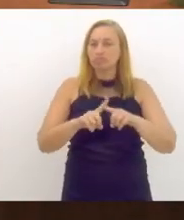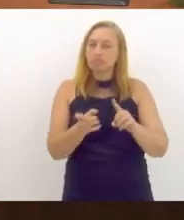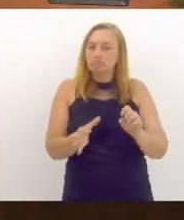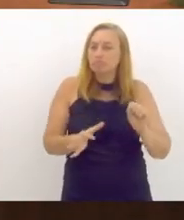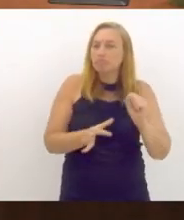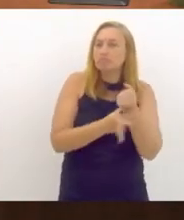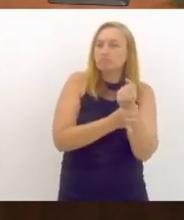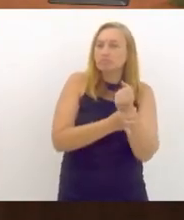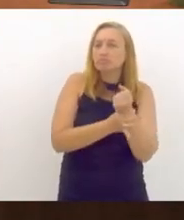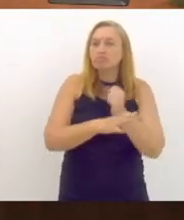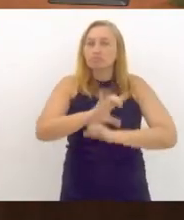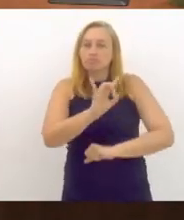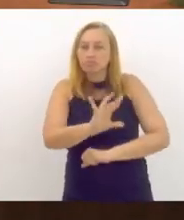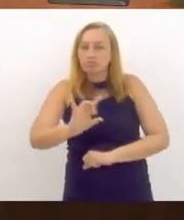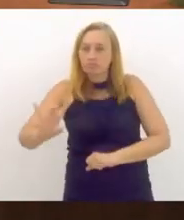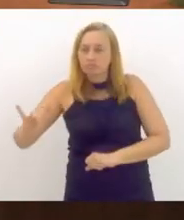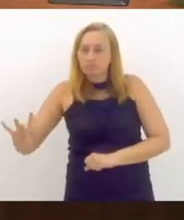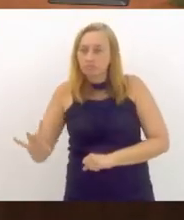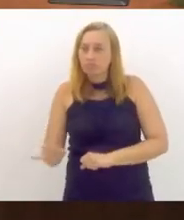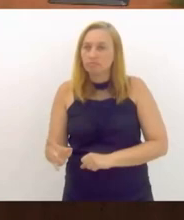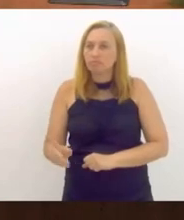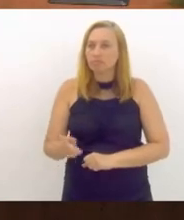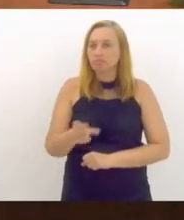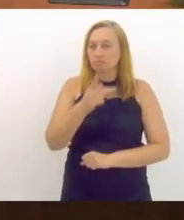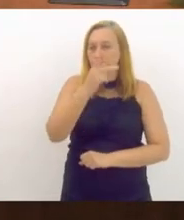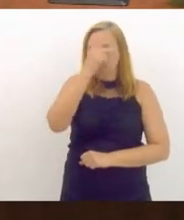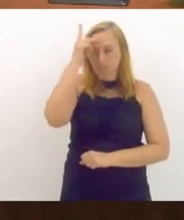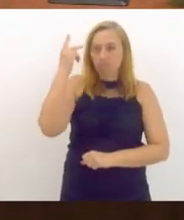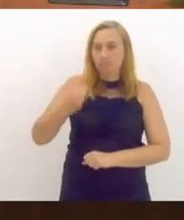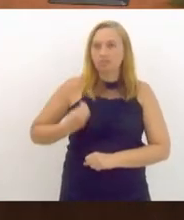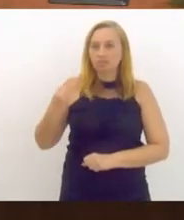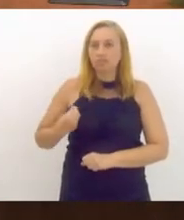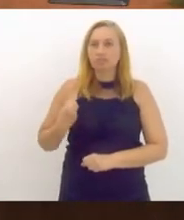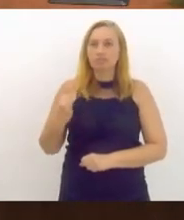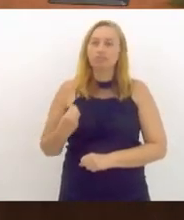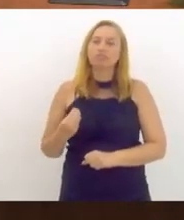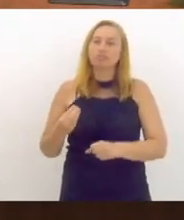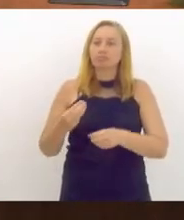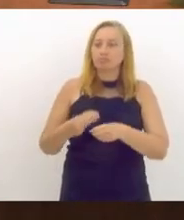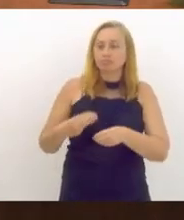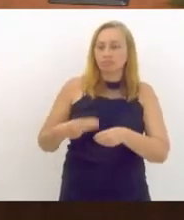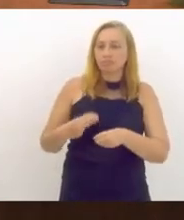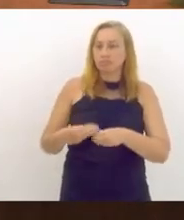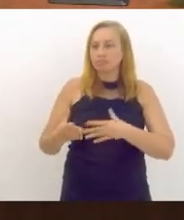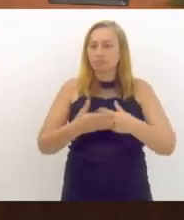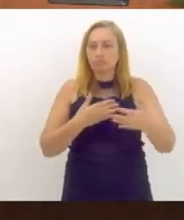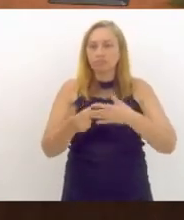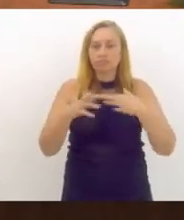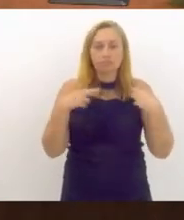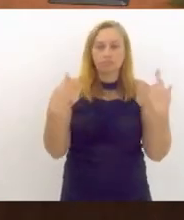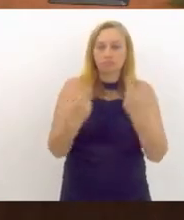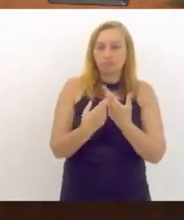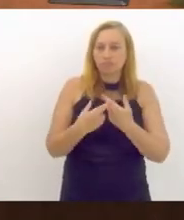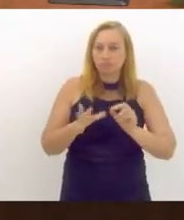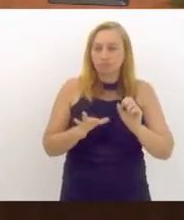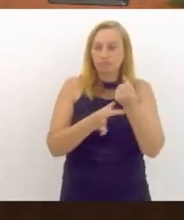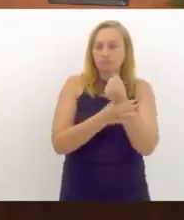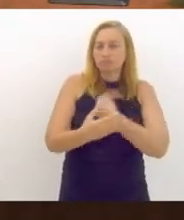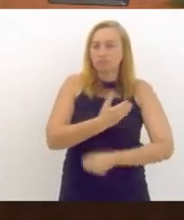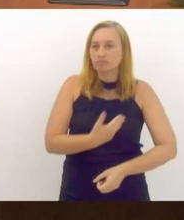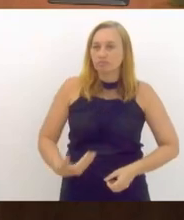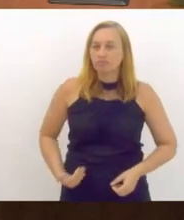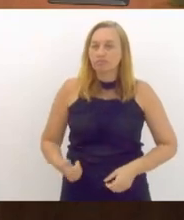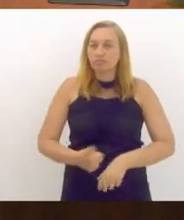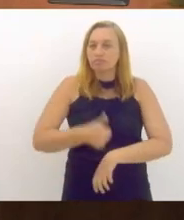segurança para cada morador de cada município do nosso estado. Em qualquer reunião, em qualquer audiência de segurança pública, o primeiro item cobrado